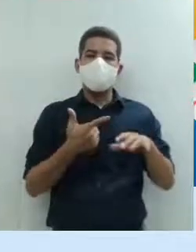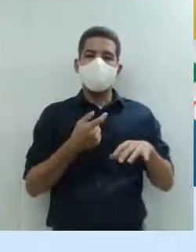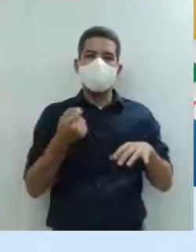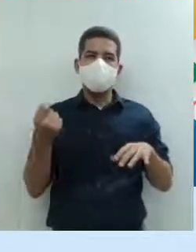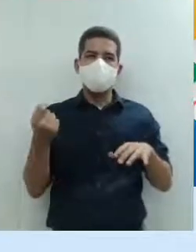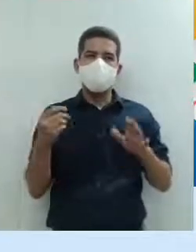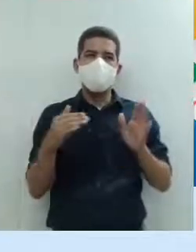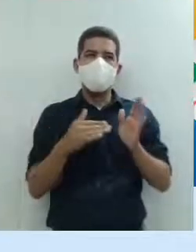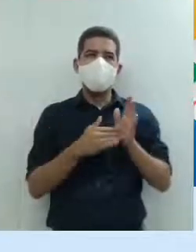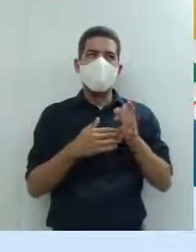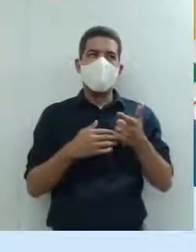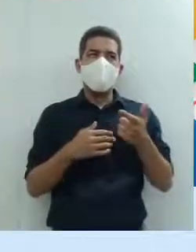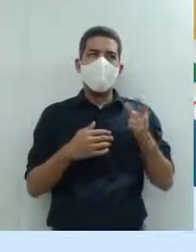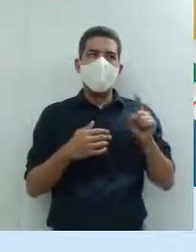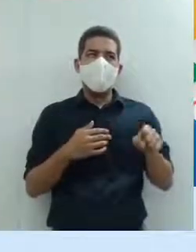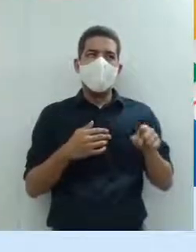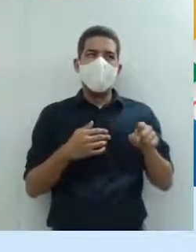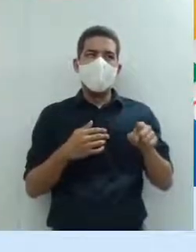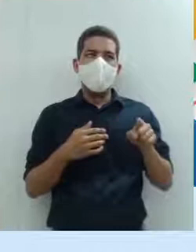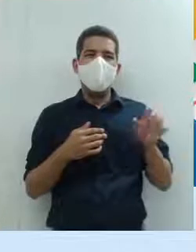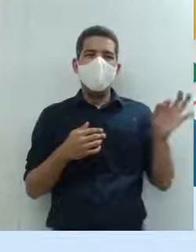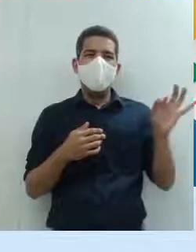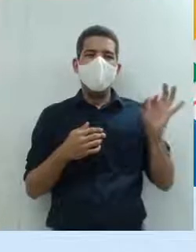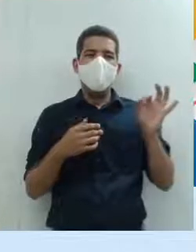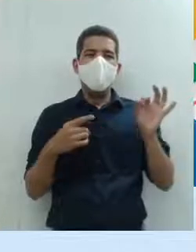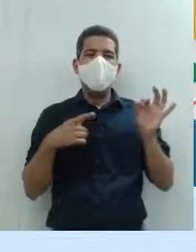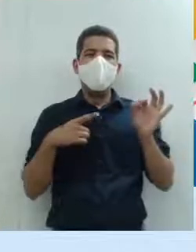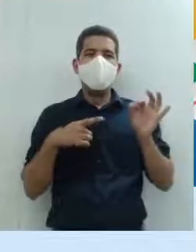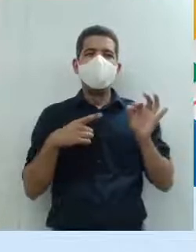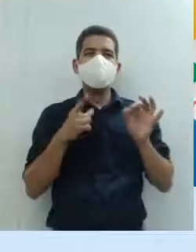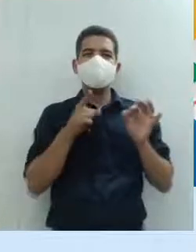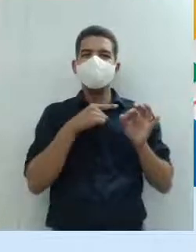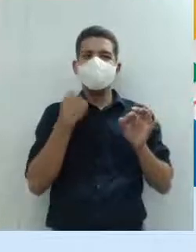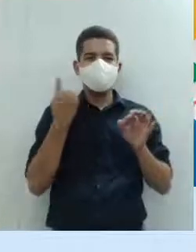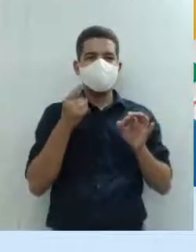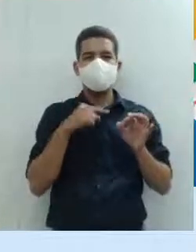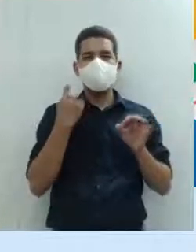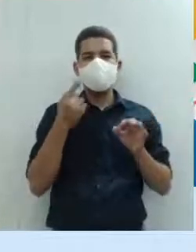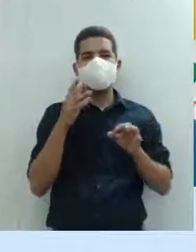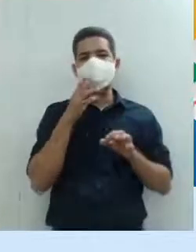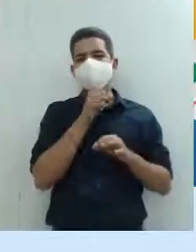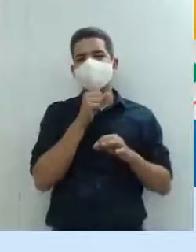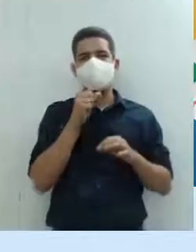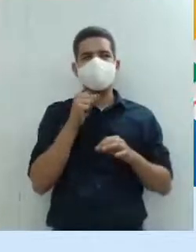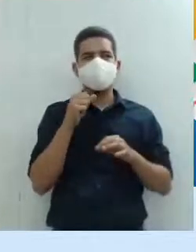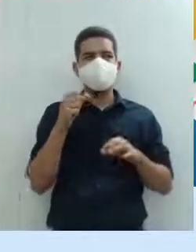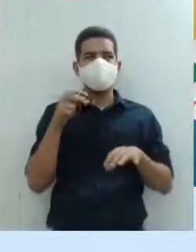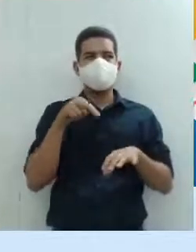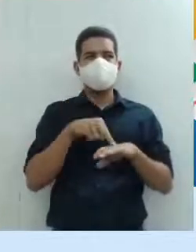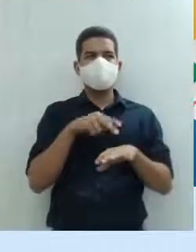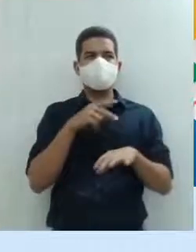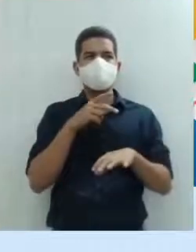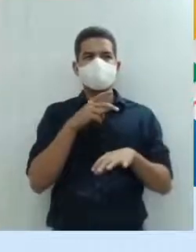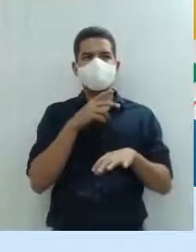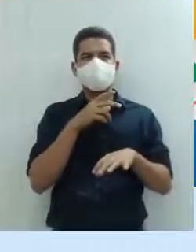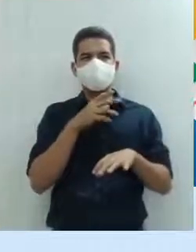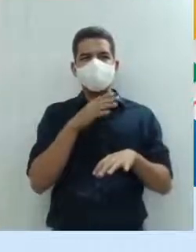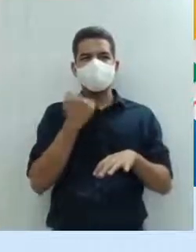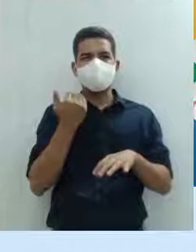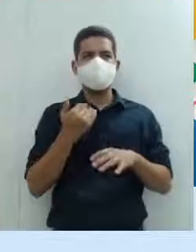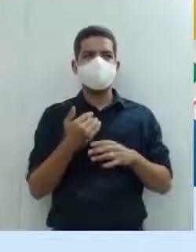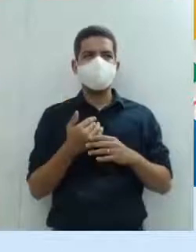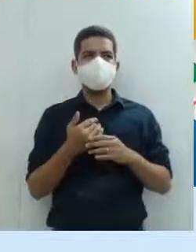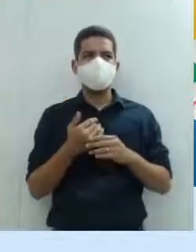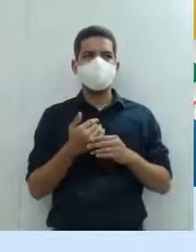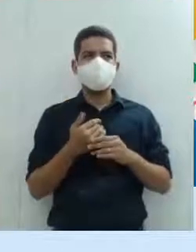a até 2.000 graus Celsius. Ou seja, a vida na Terra seria improvável. Né? Só se eu tirasse esse ozônio daí. E qual é